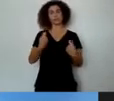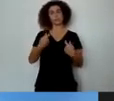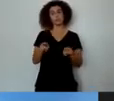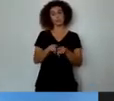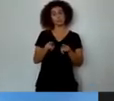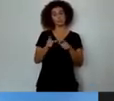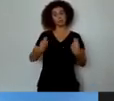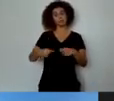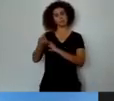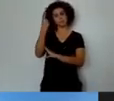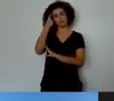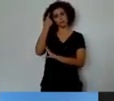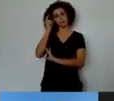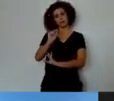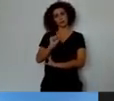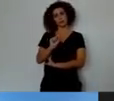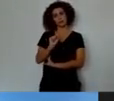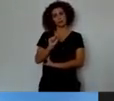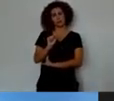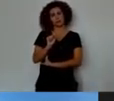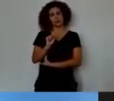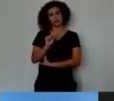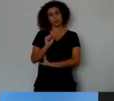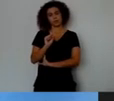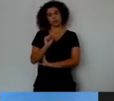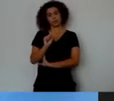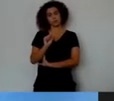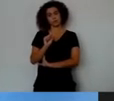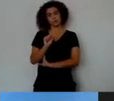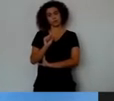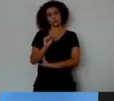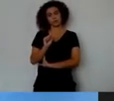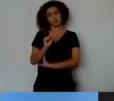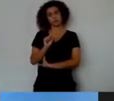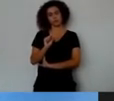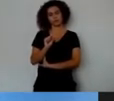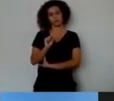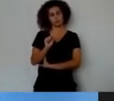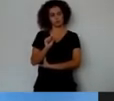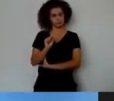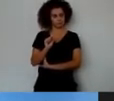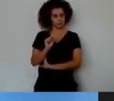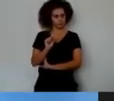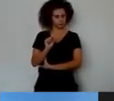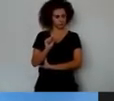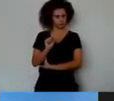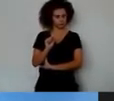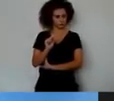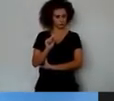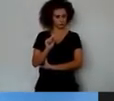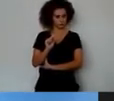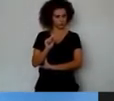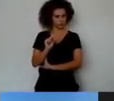é que valorização é essa que é o céu negro, né? Porque se ele também... Né? E aí,